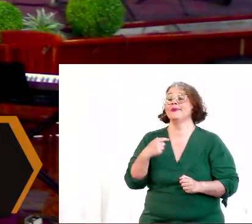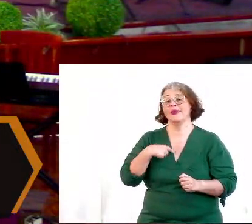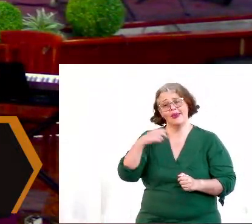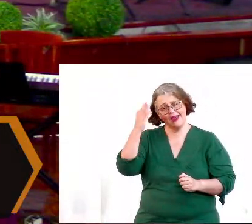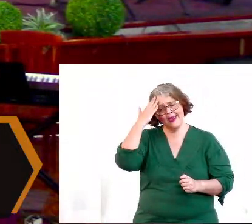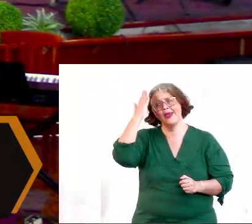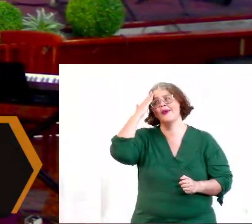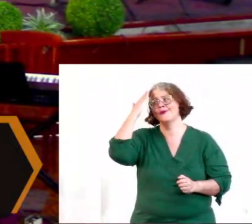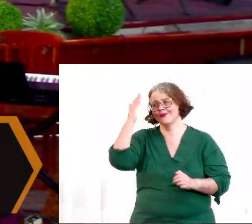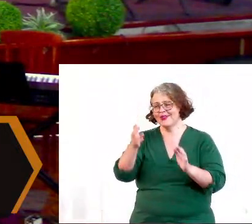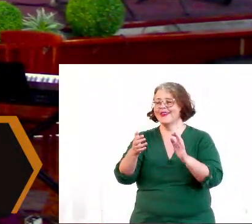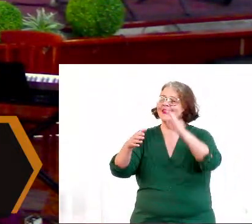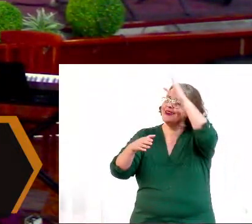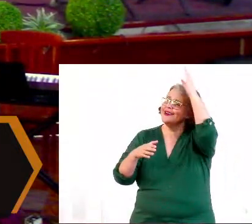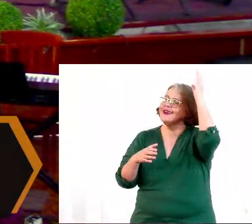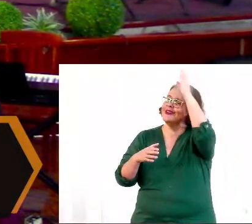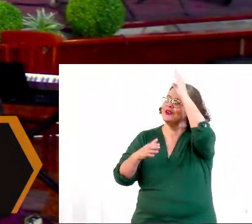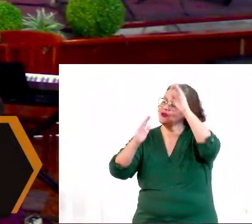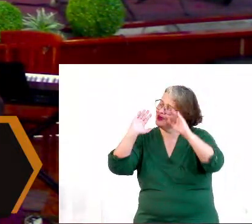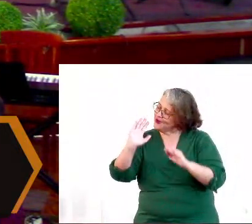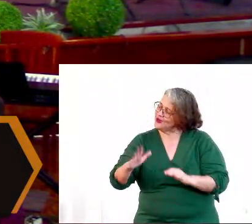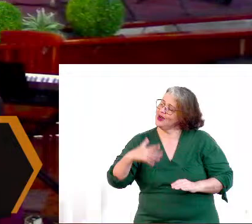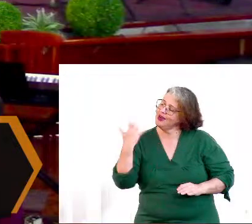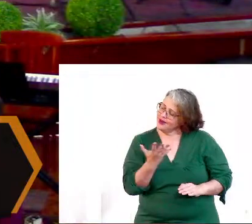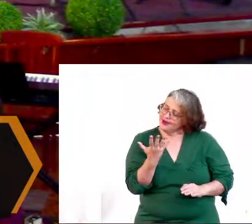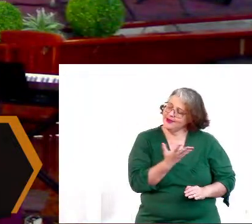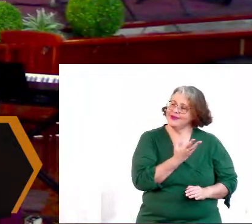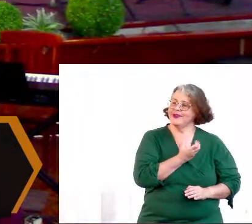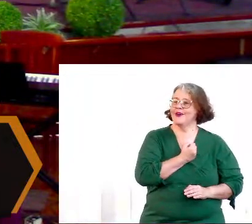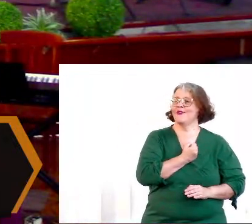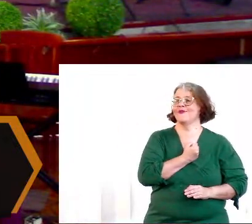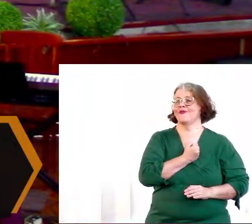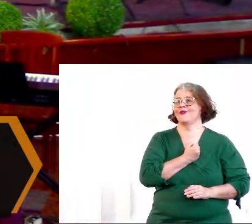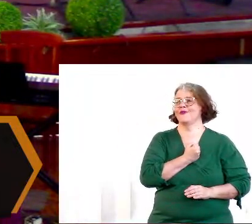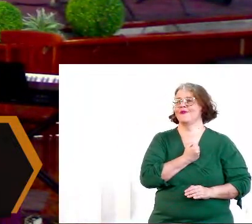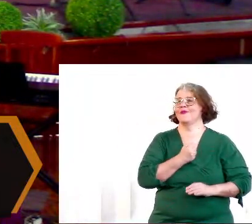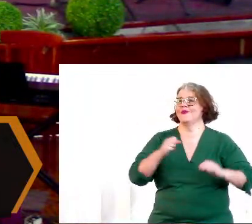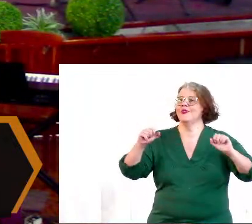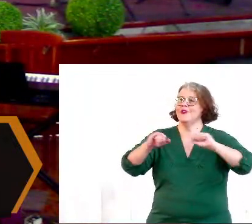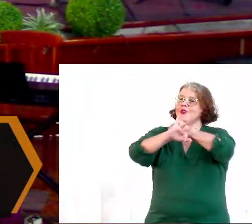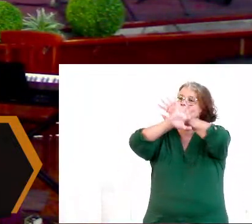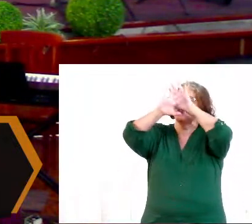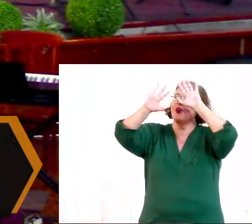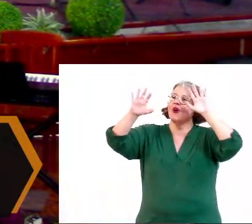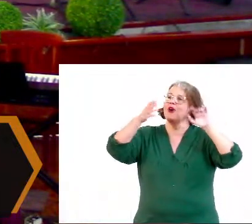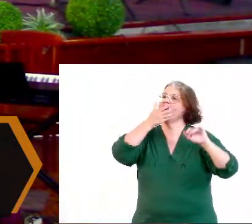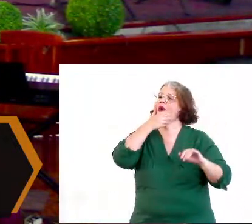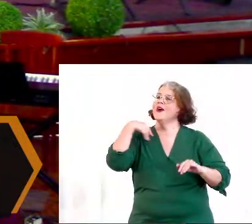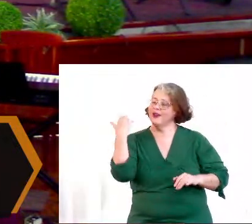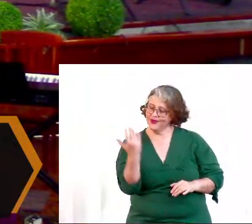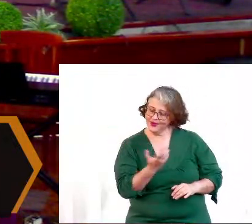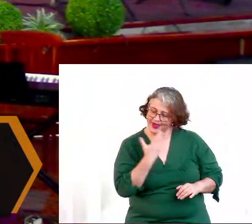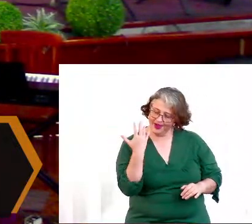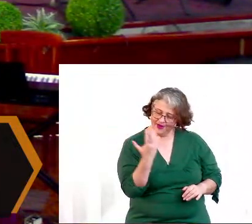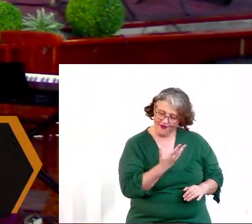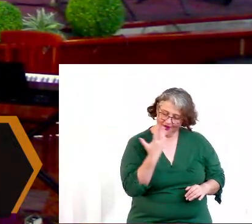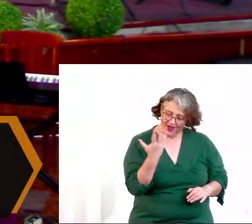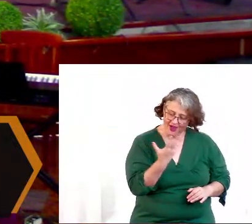Salvador. Eu sei que Cristo já me salvou. Glória